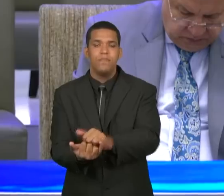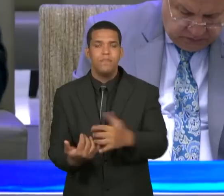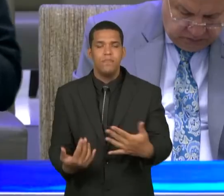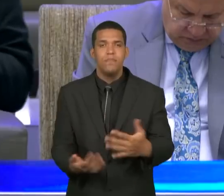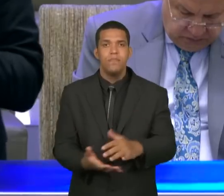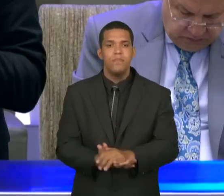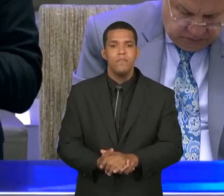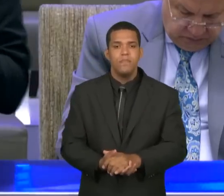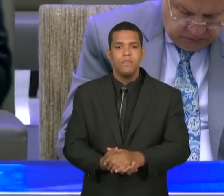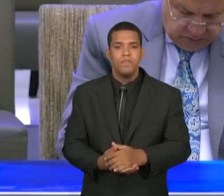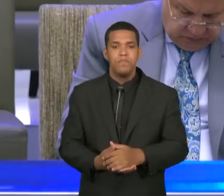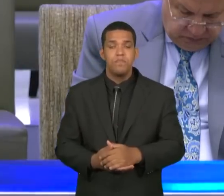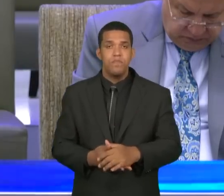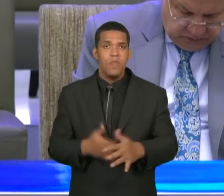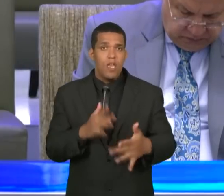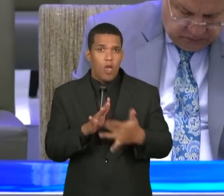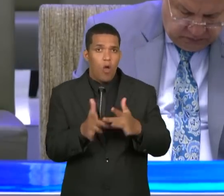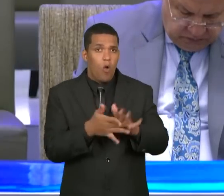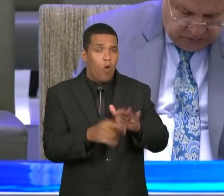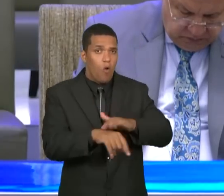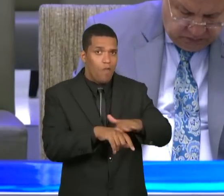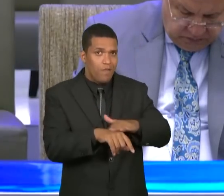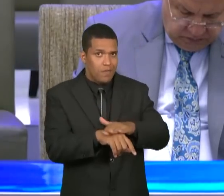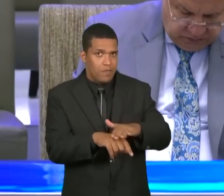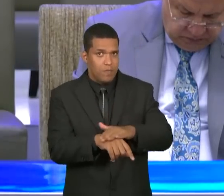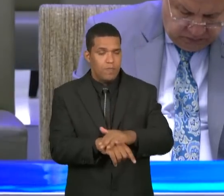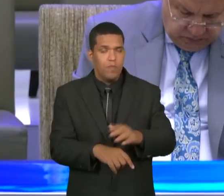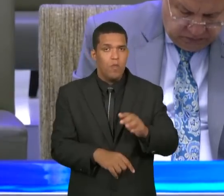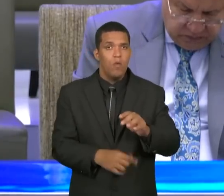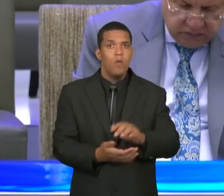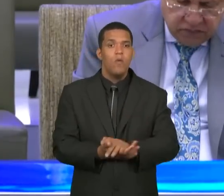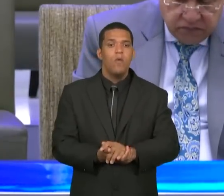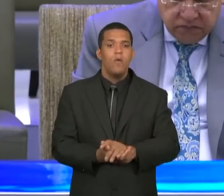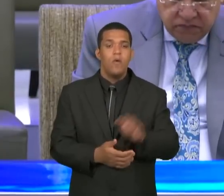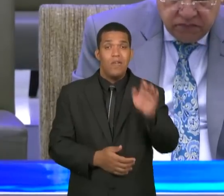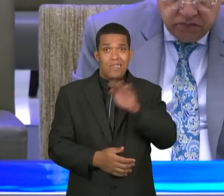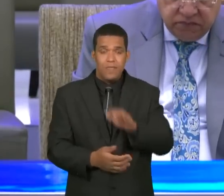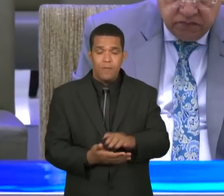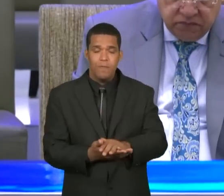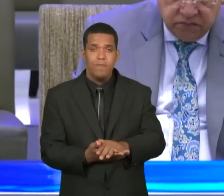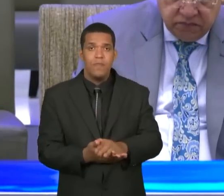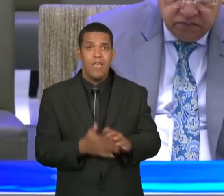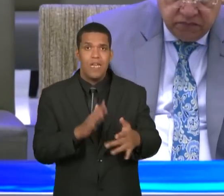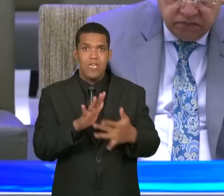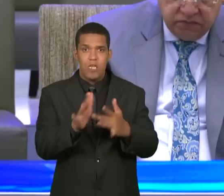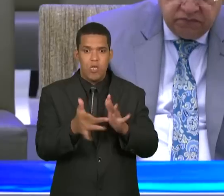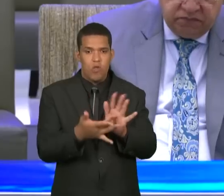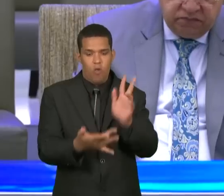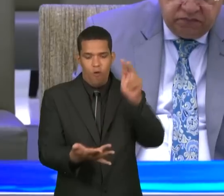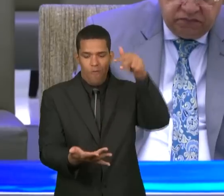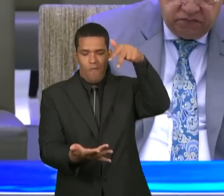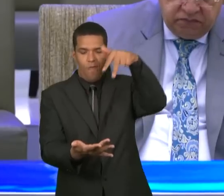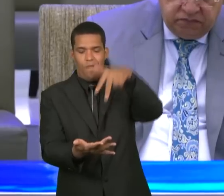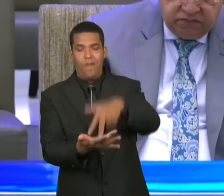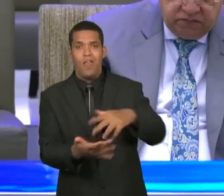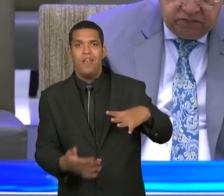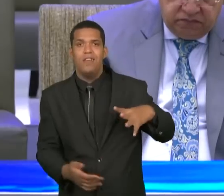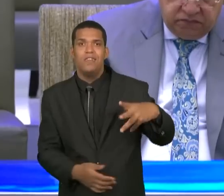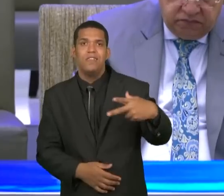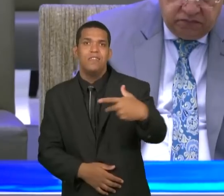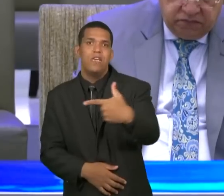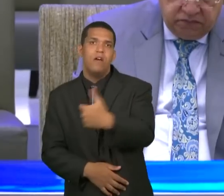diálogo com Zaqueu Jesus disse o filho do homem veio buscar e salvar o que se havia